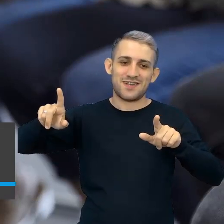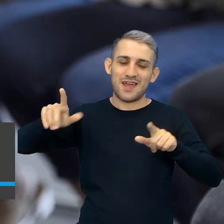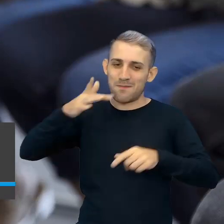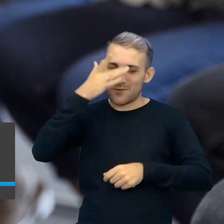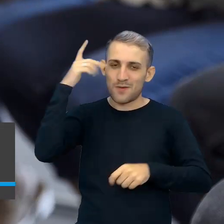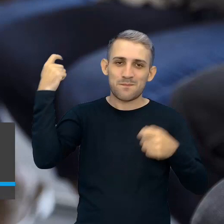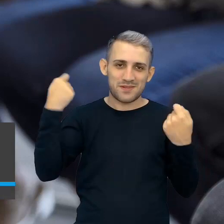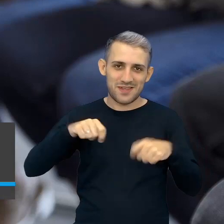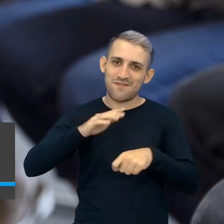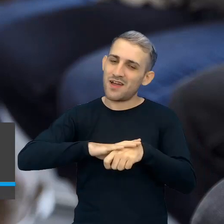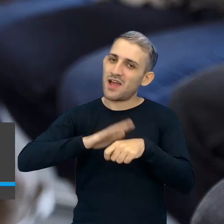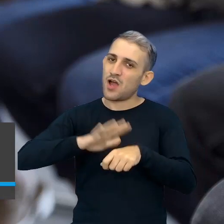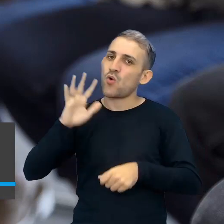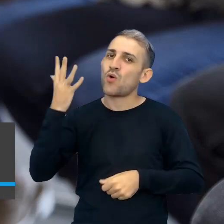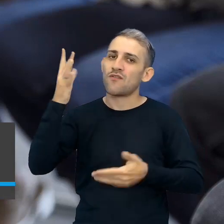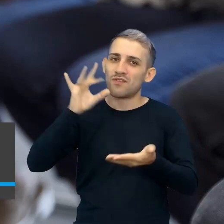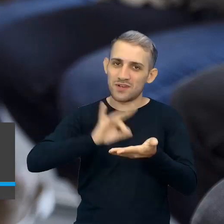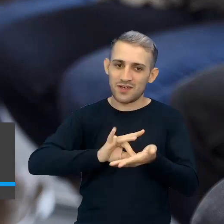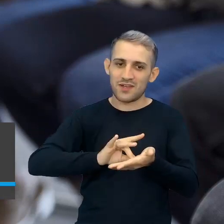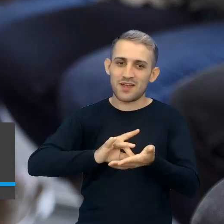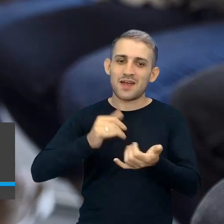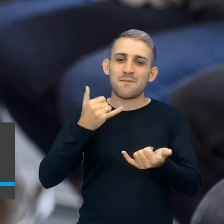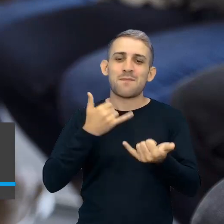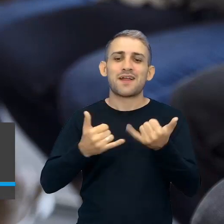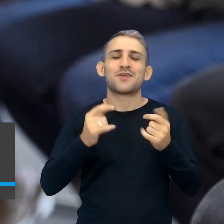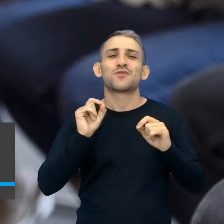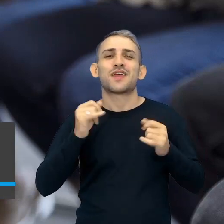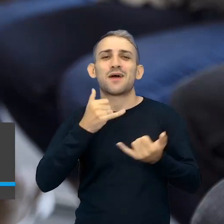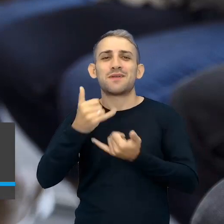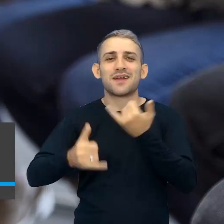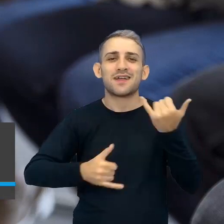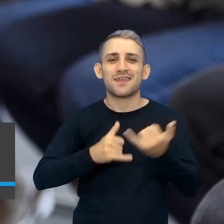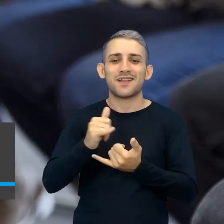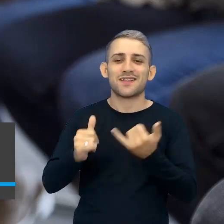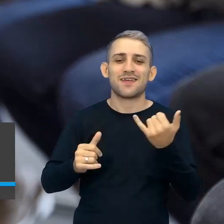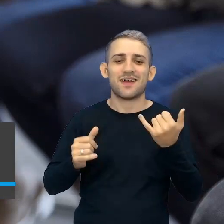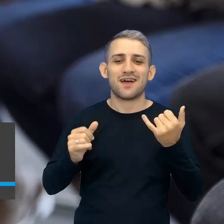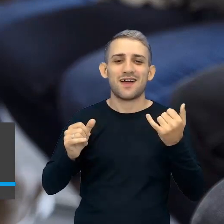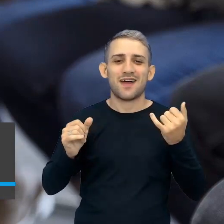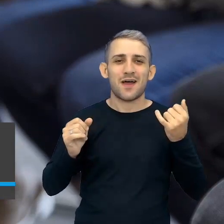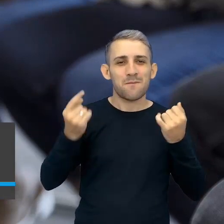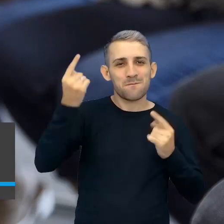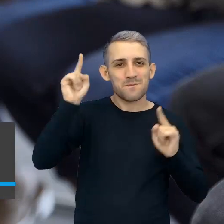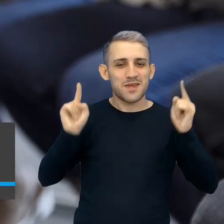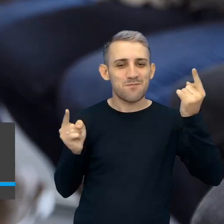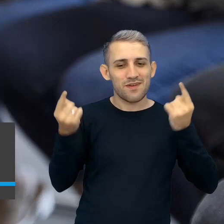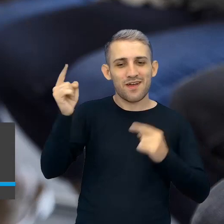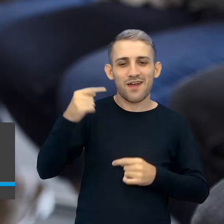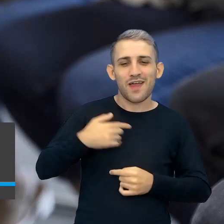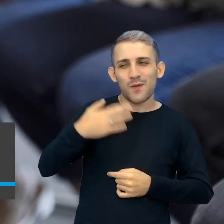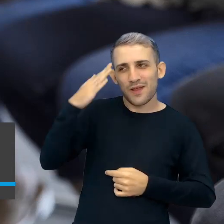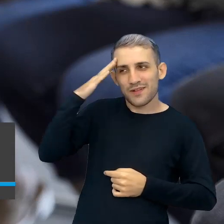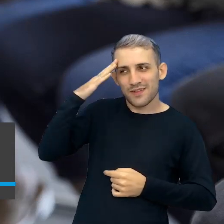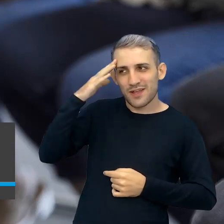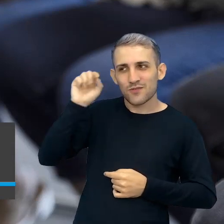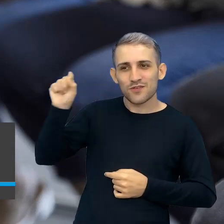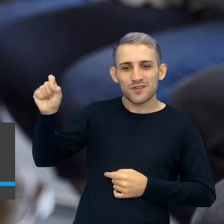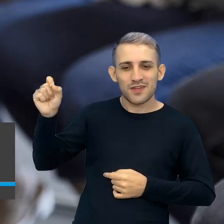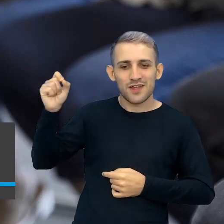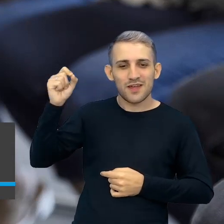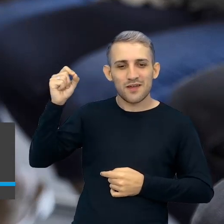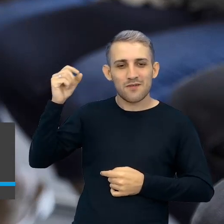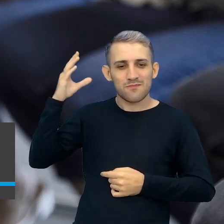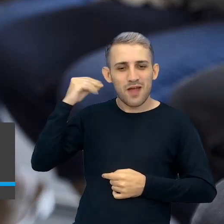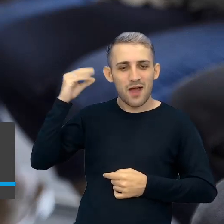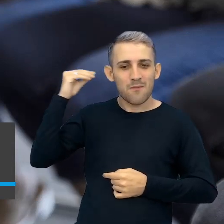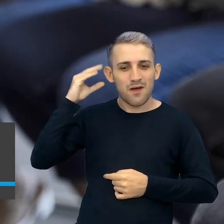ali acontecer. Então é como se fosse uma brincadeira da mímica, né? Por exemplo, eu entendo o que você está me falando no meu ouvido aqui, ótimo,